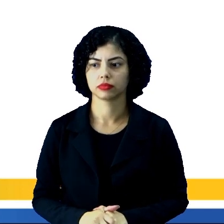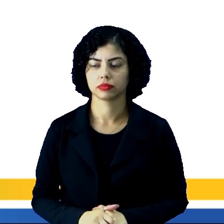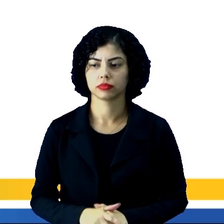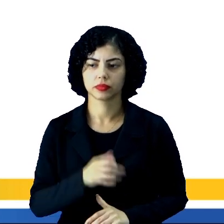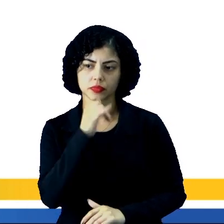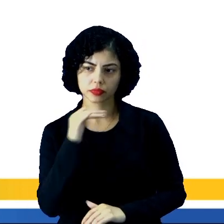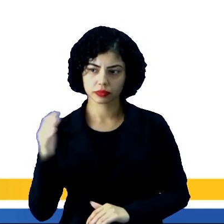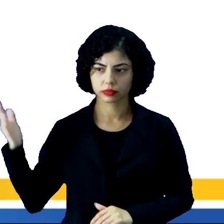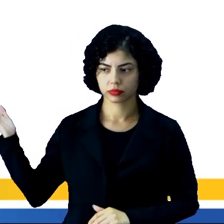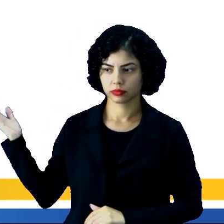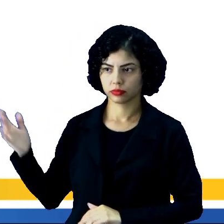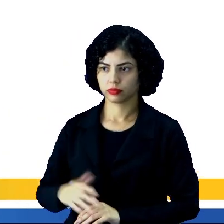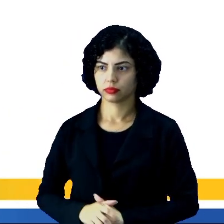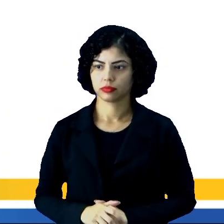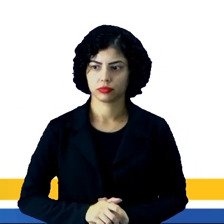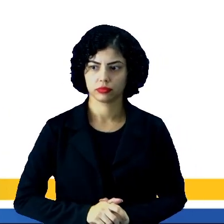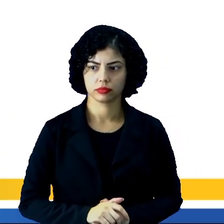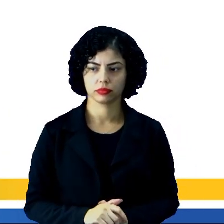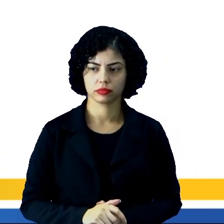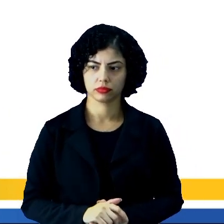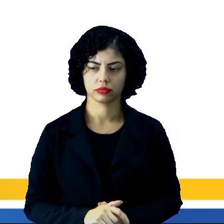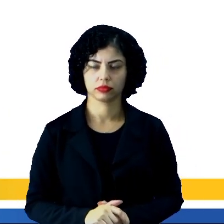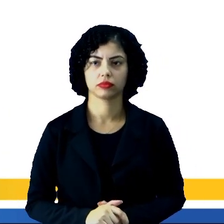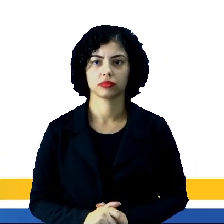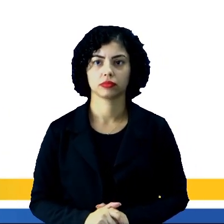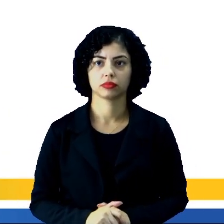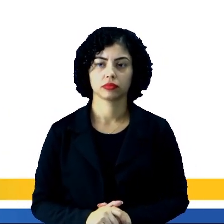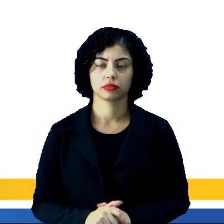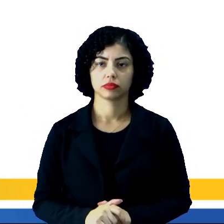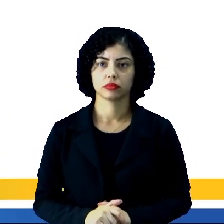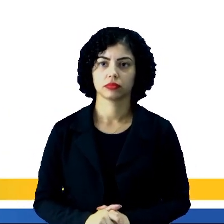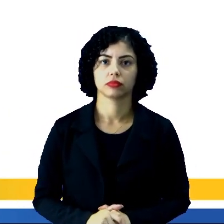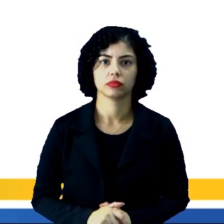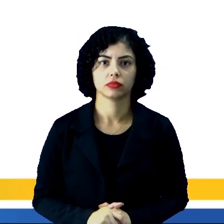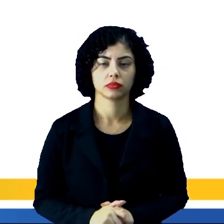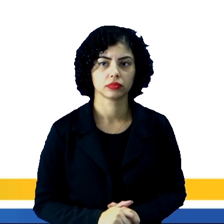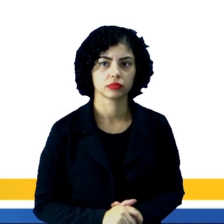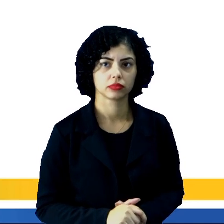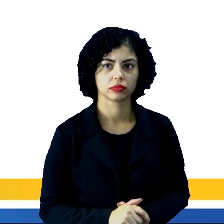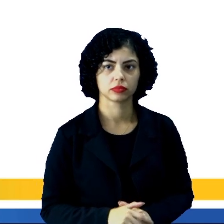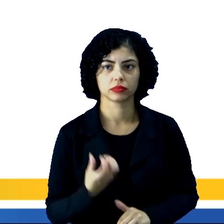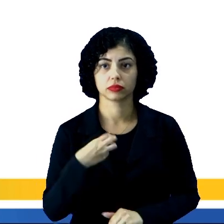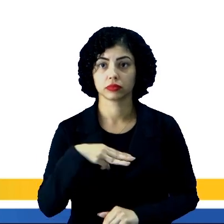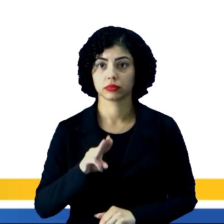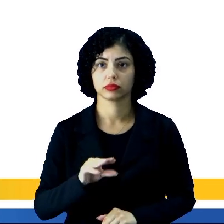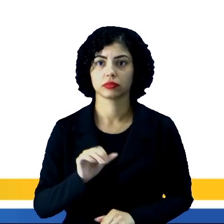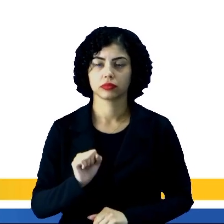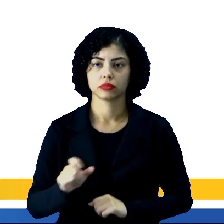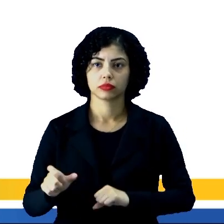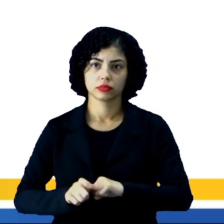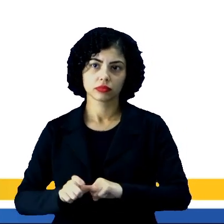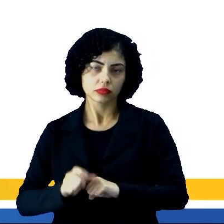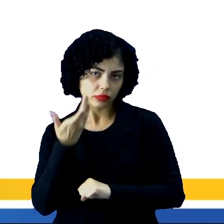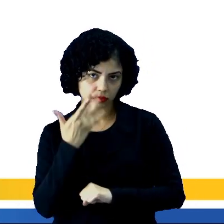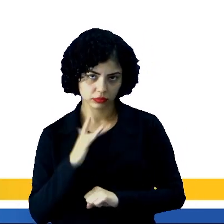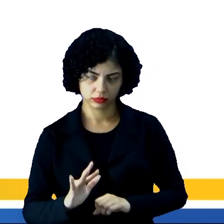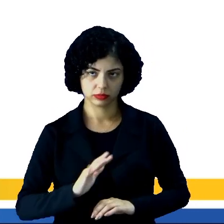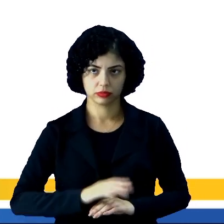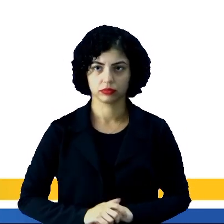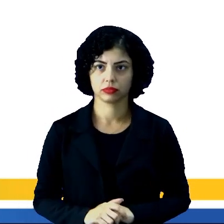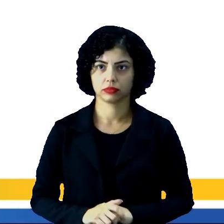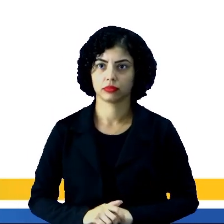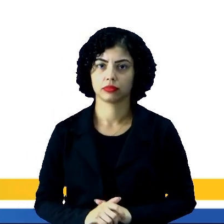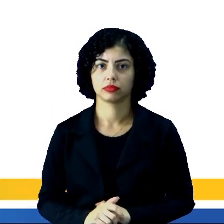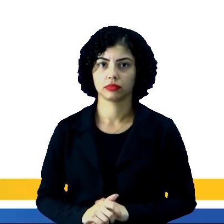aí mais um exemplo né los ninhos roeram na pilota quem é o sujeito as crianças né